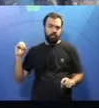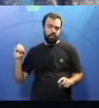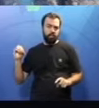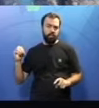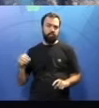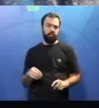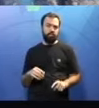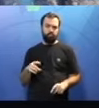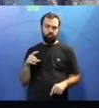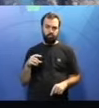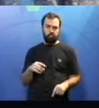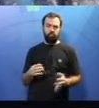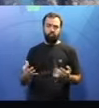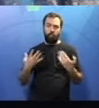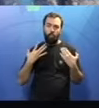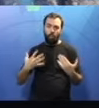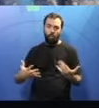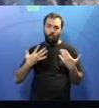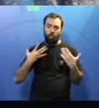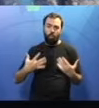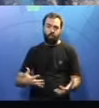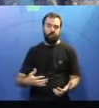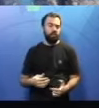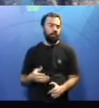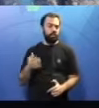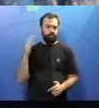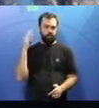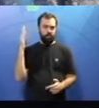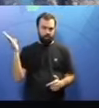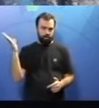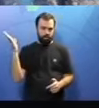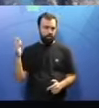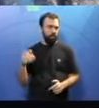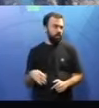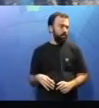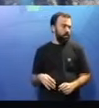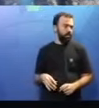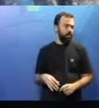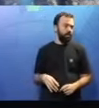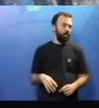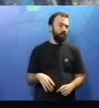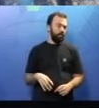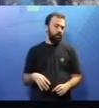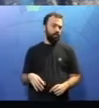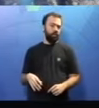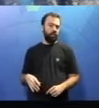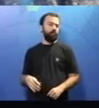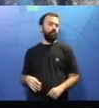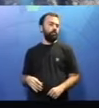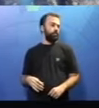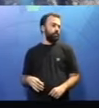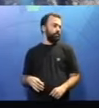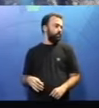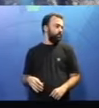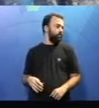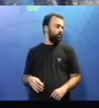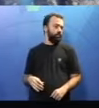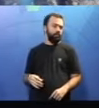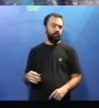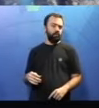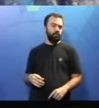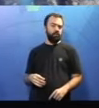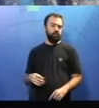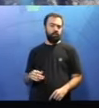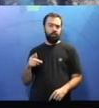Bom, agora, indo para o domínio Eucária, reino protista, o primeiro dos 4 que eu vou falar aqui agora. Reino protista